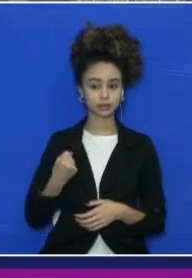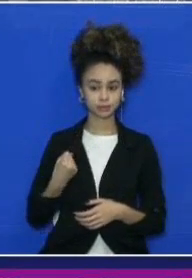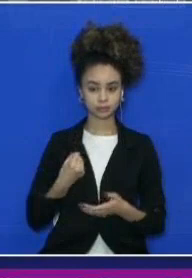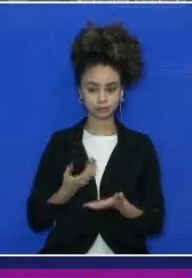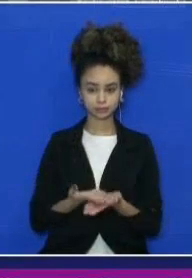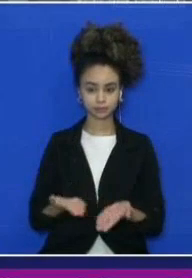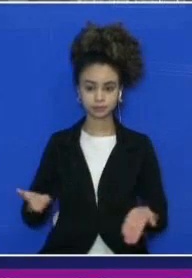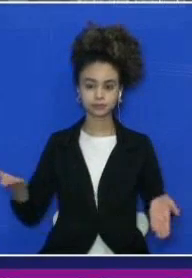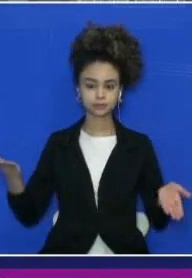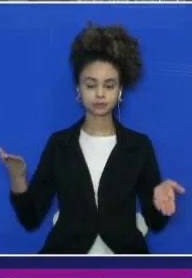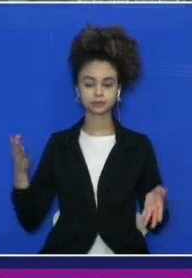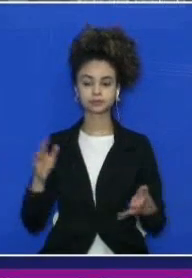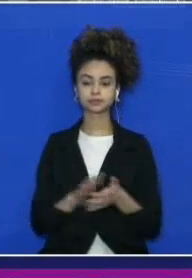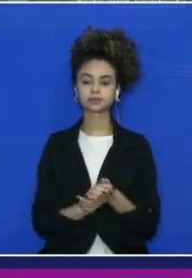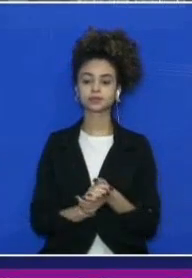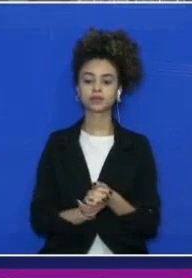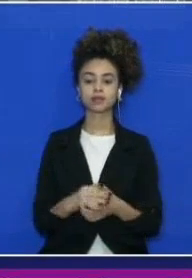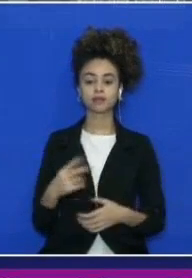vamos conferir,